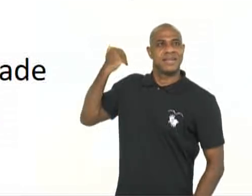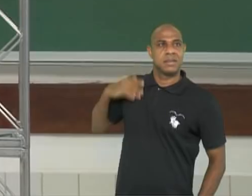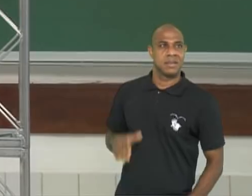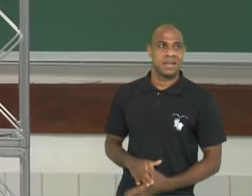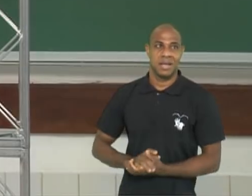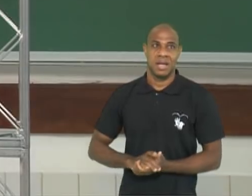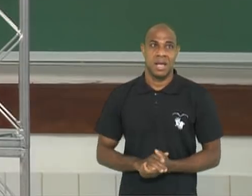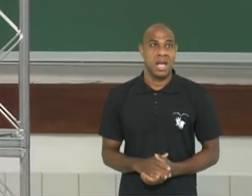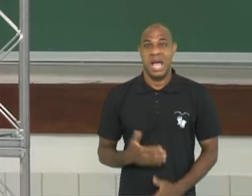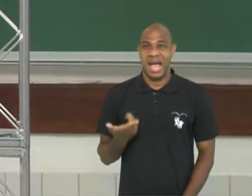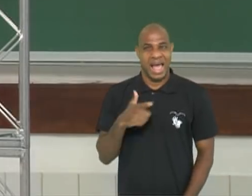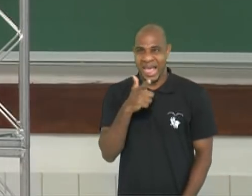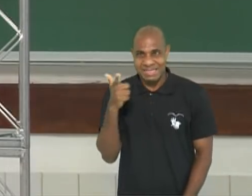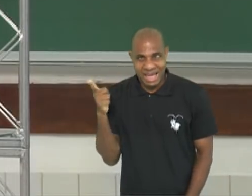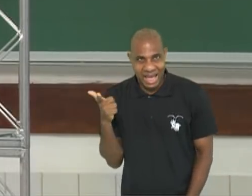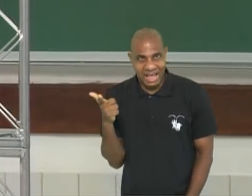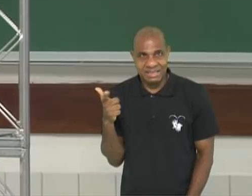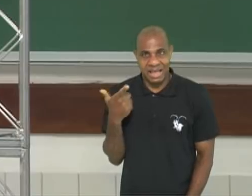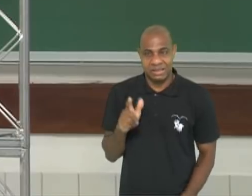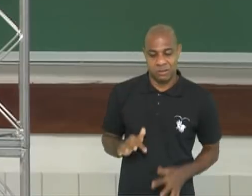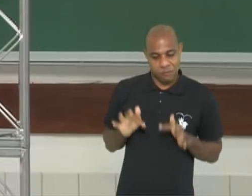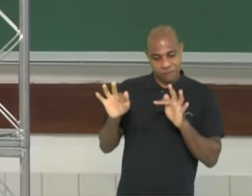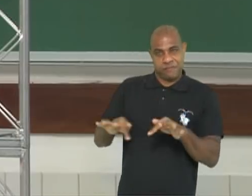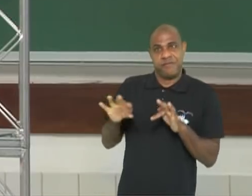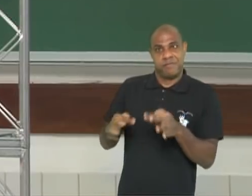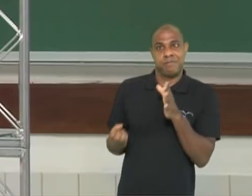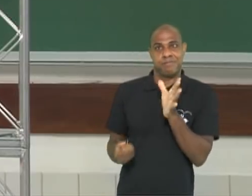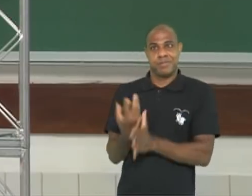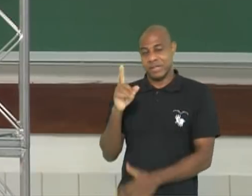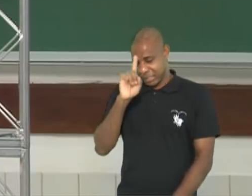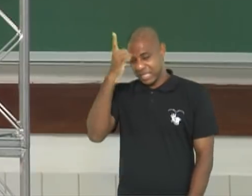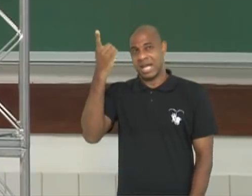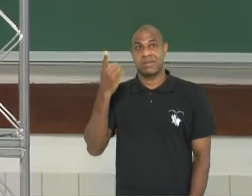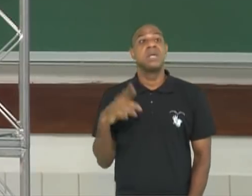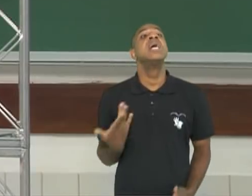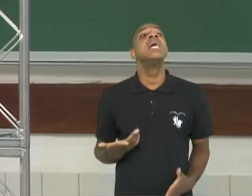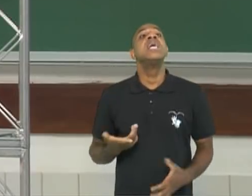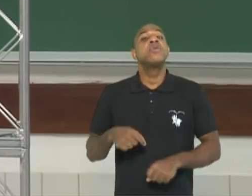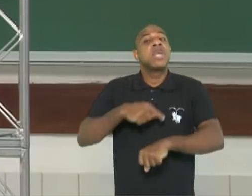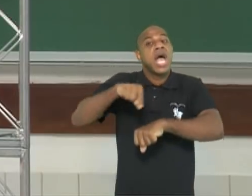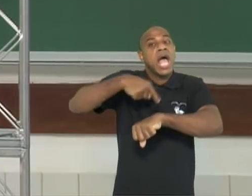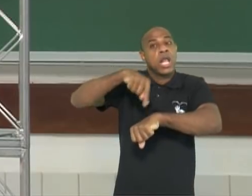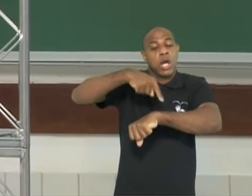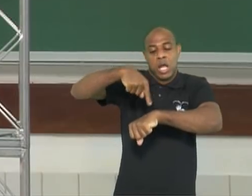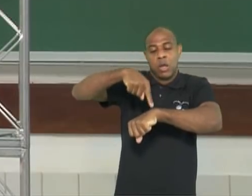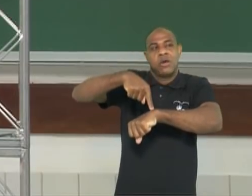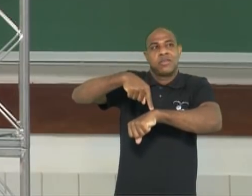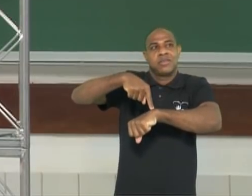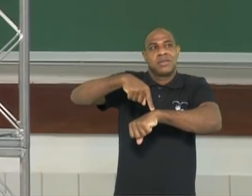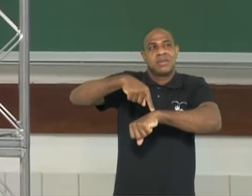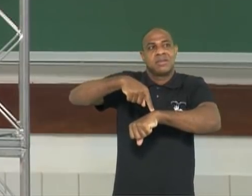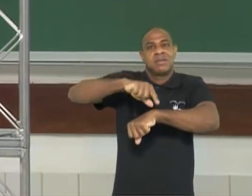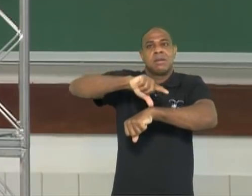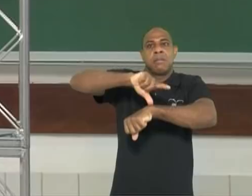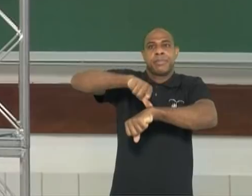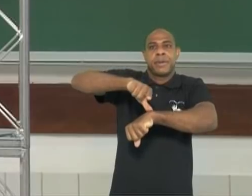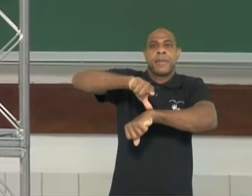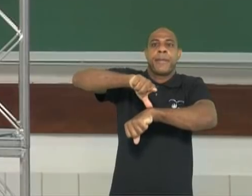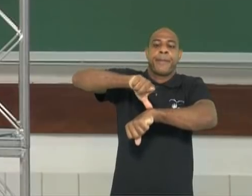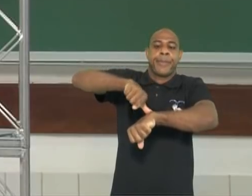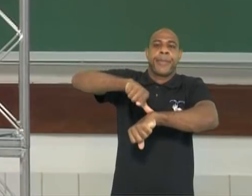feudalismo? Não, né? E os relógios, os primeiros relógios mecânicos? Extremamente atrasados, com